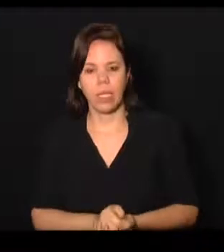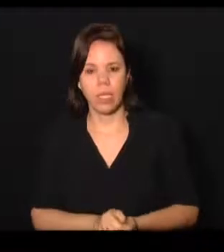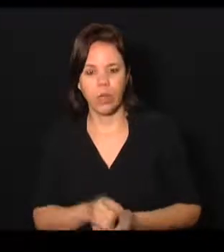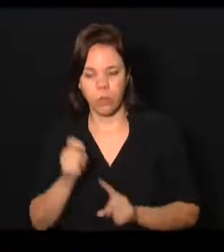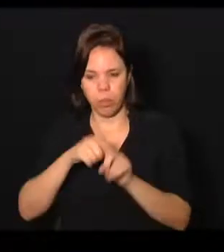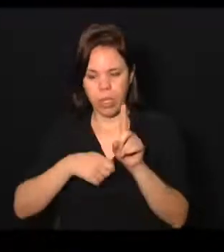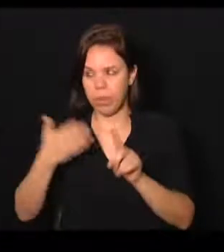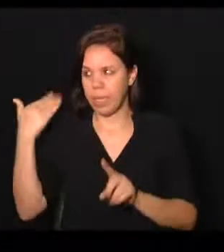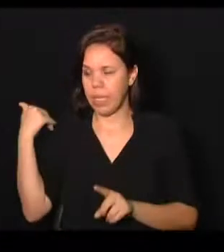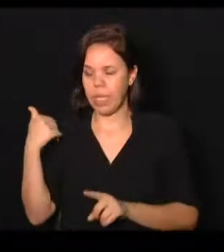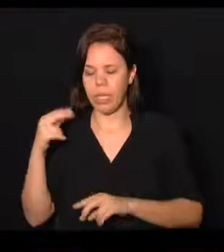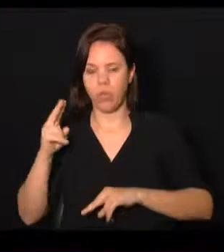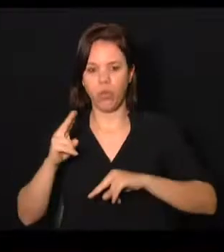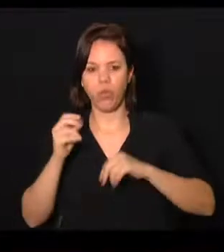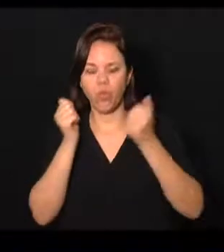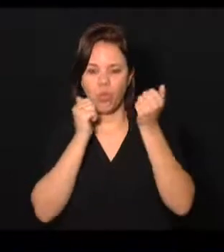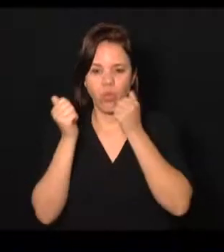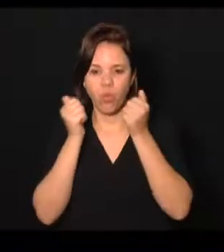mês passado,